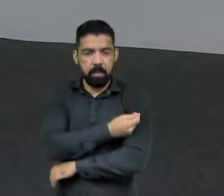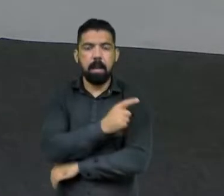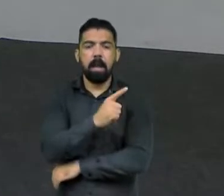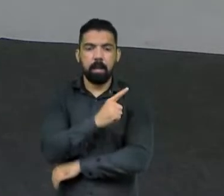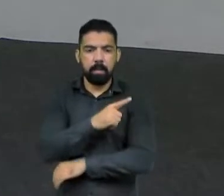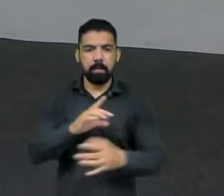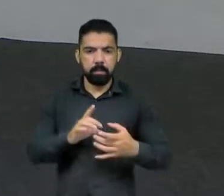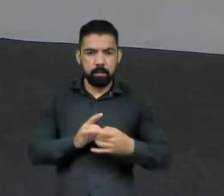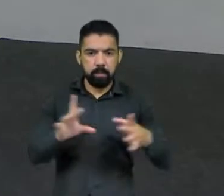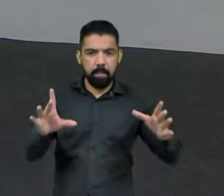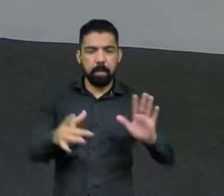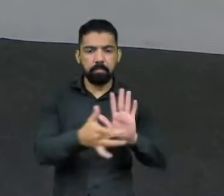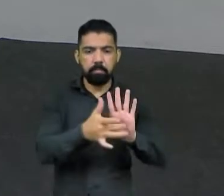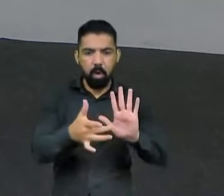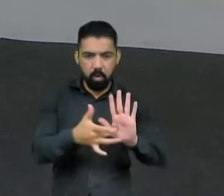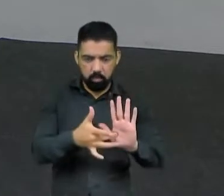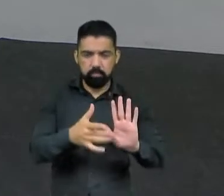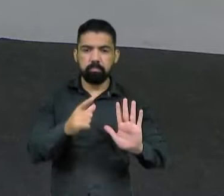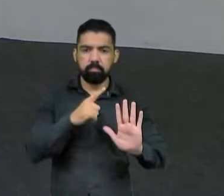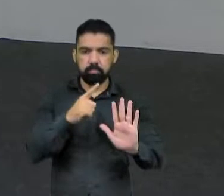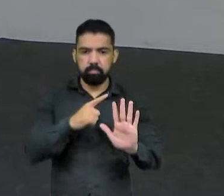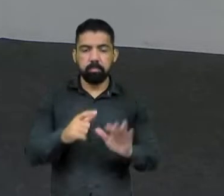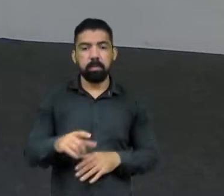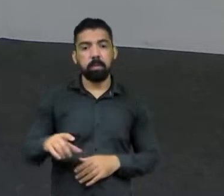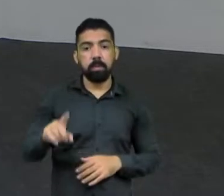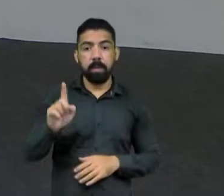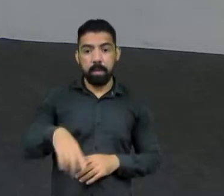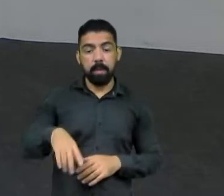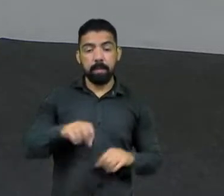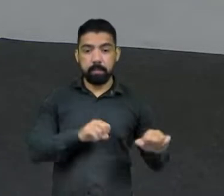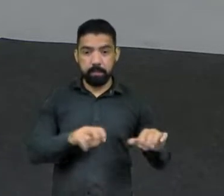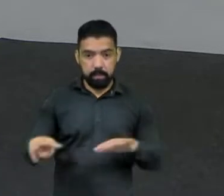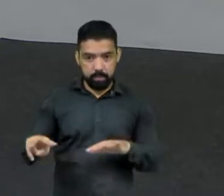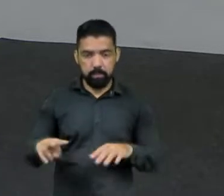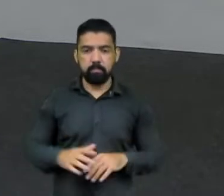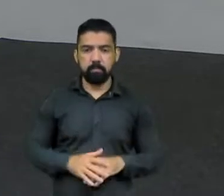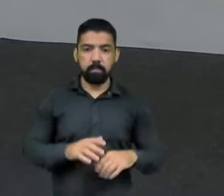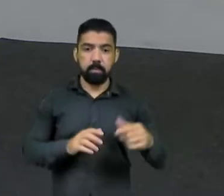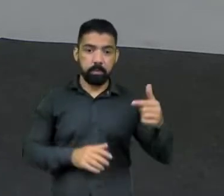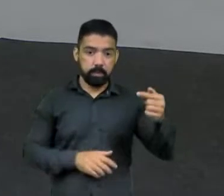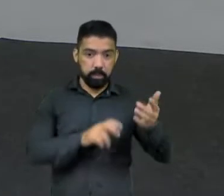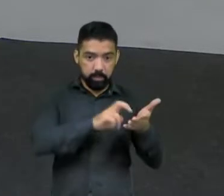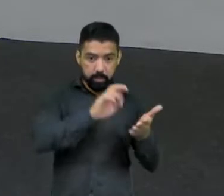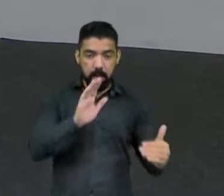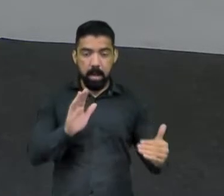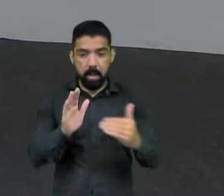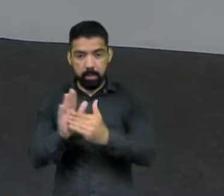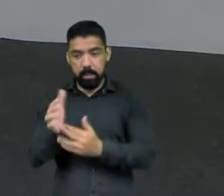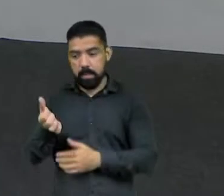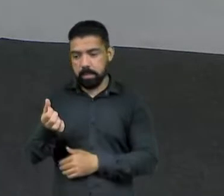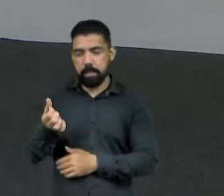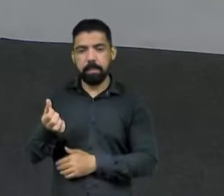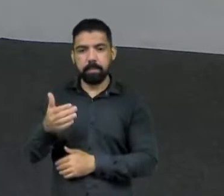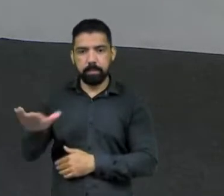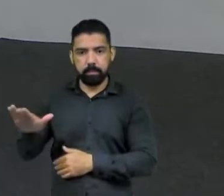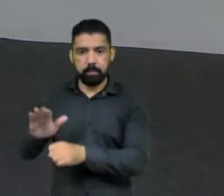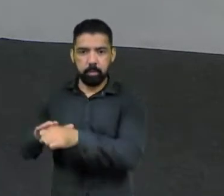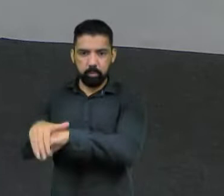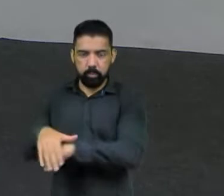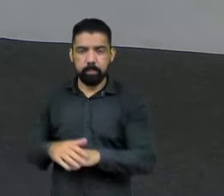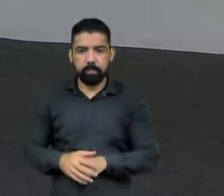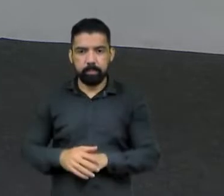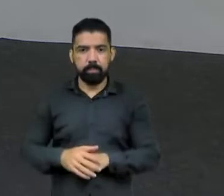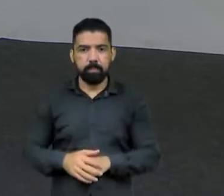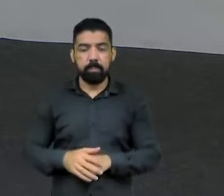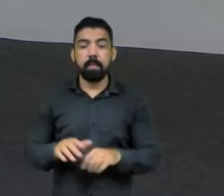de saúde em dias úteis, das 7h30 da manhã às 6h30 da noite. Nos finais de semana e nos feriados, o atendimento